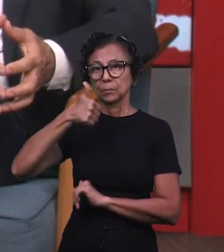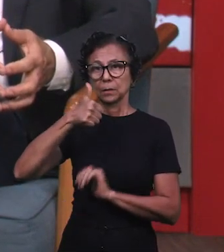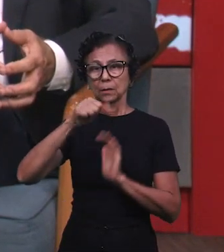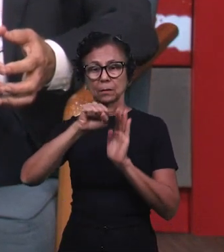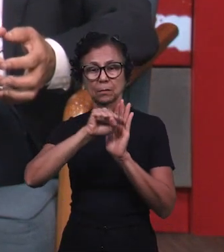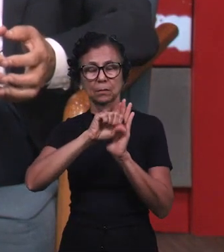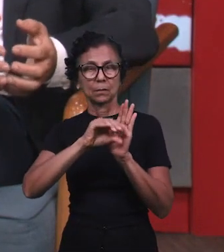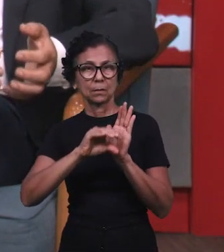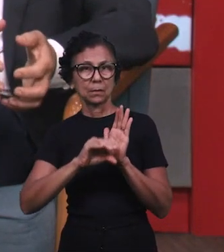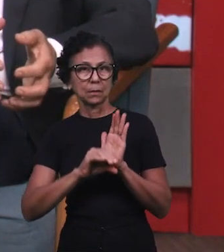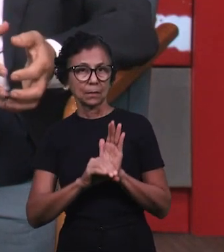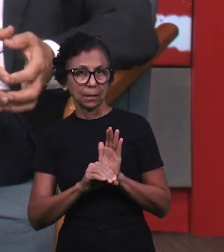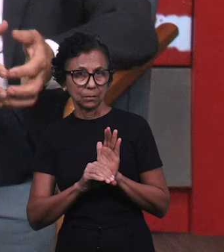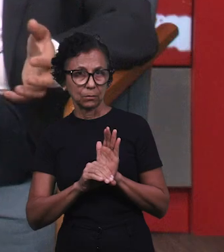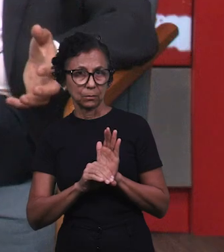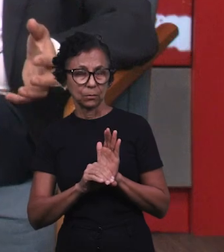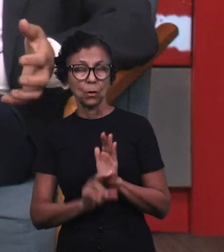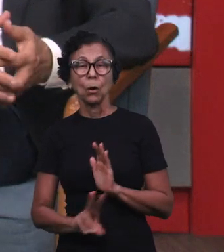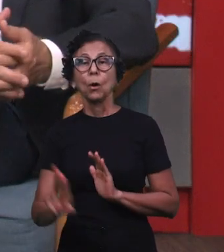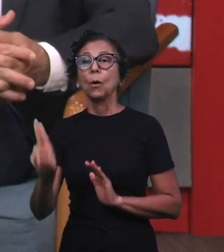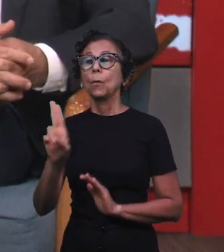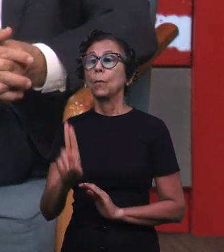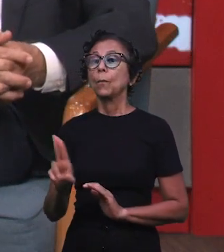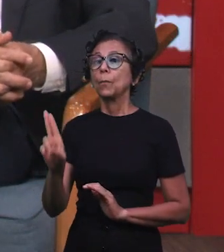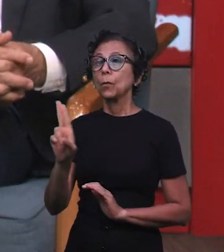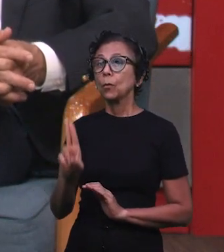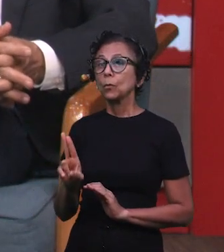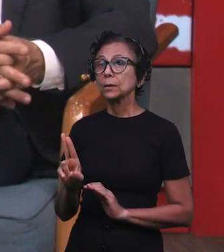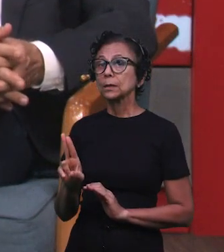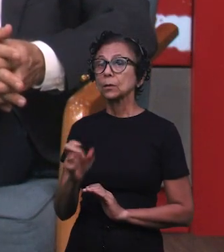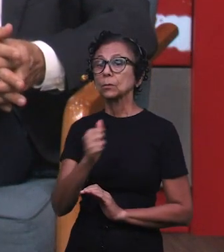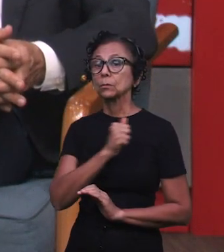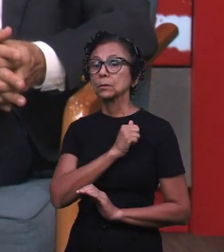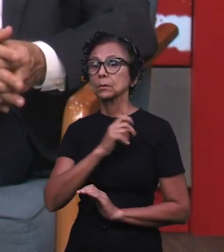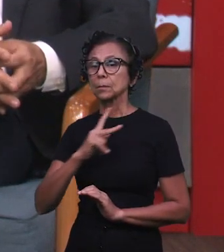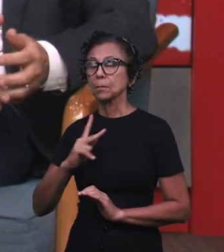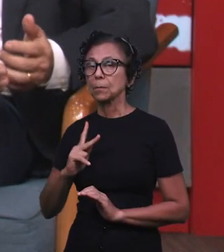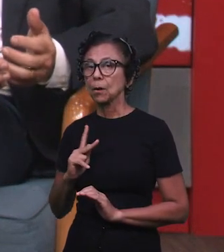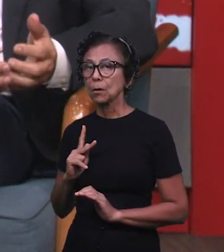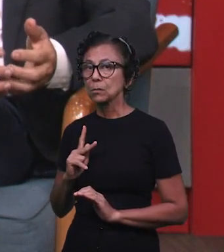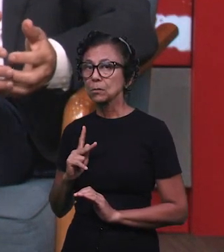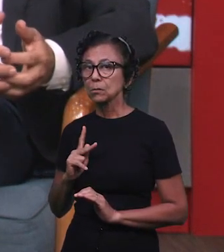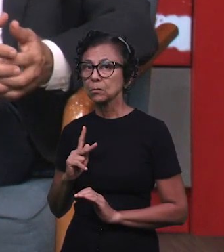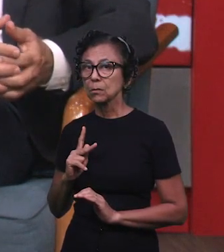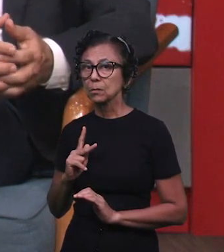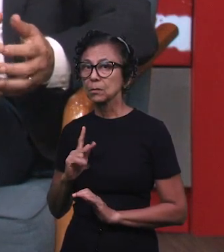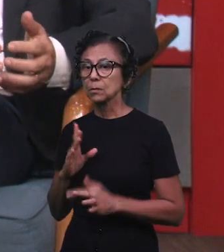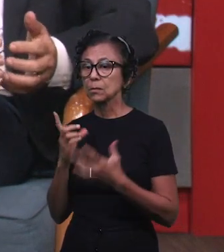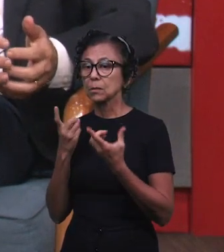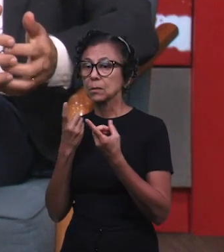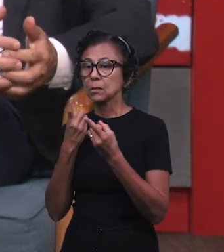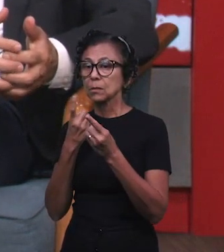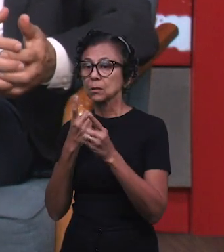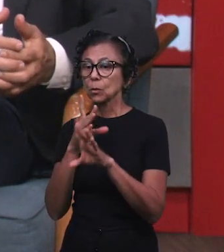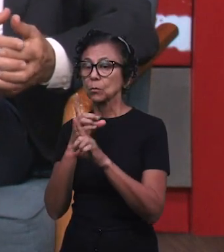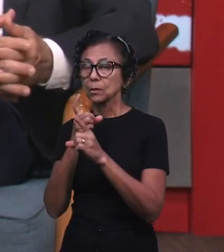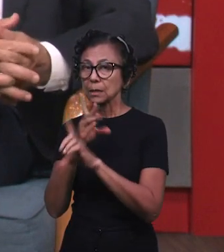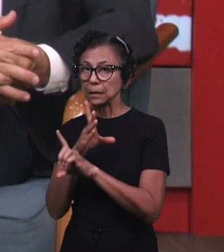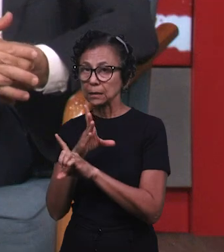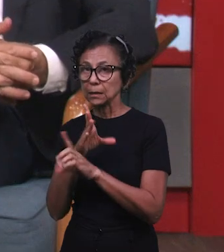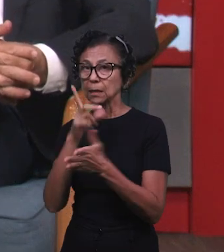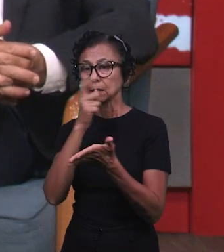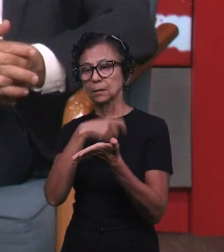igreja, os apóstolos, por isso que é a chamada doutrina apostólica, a escreverem os